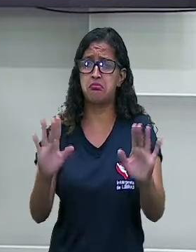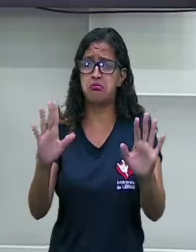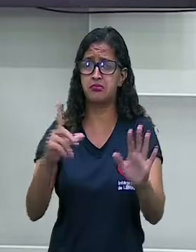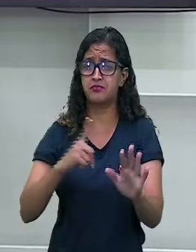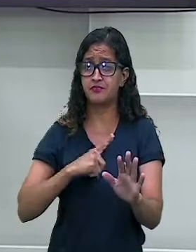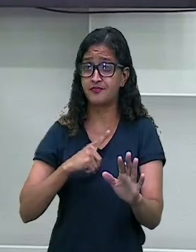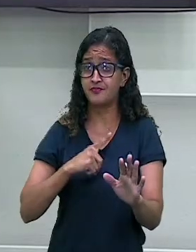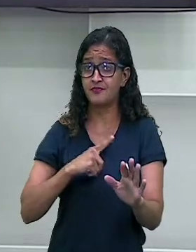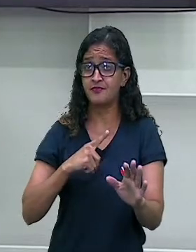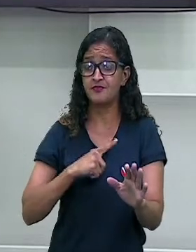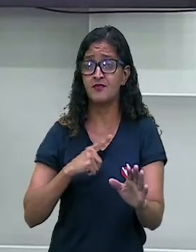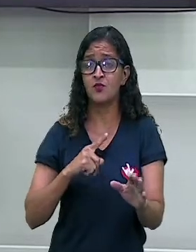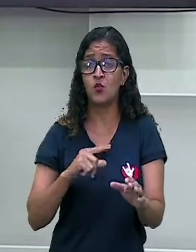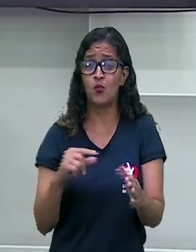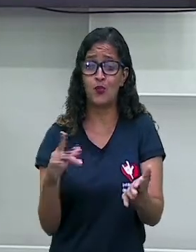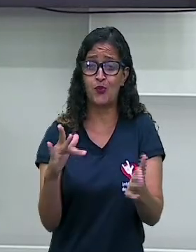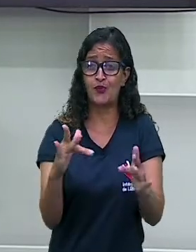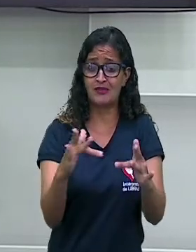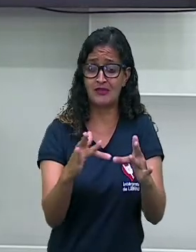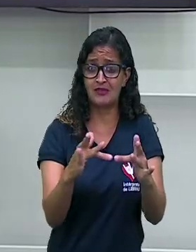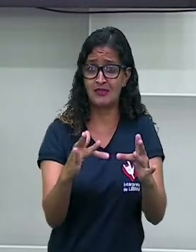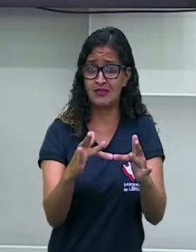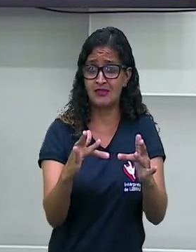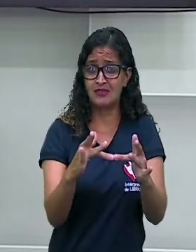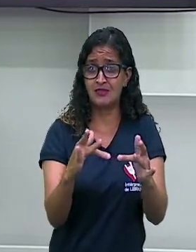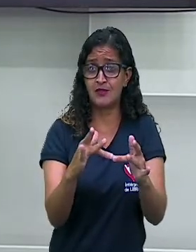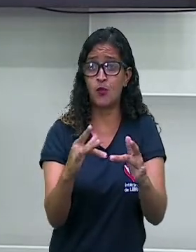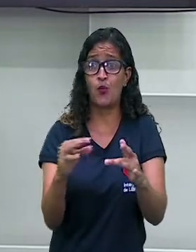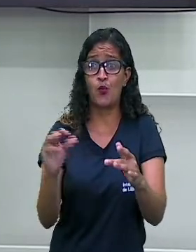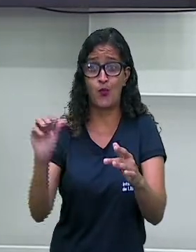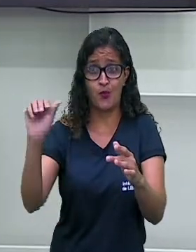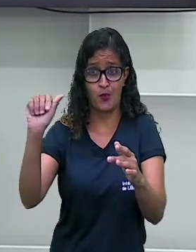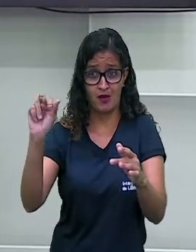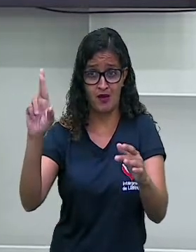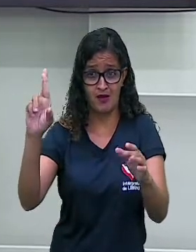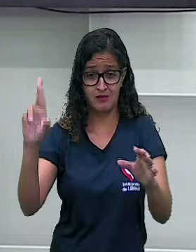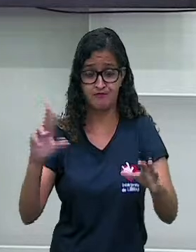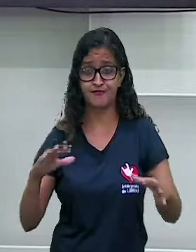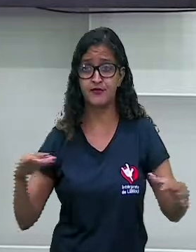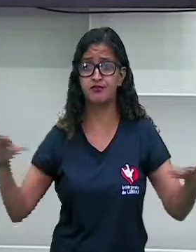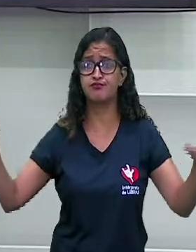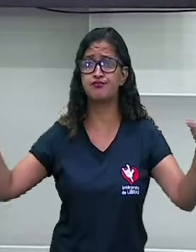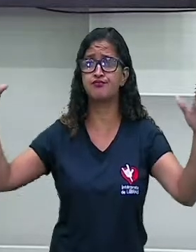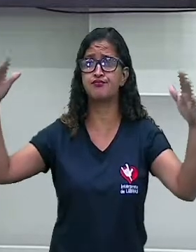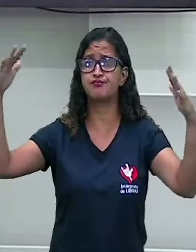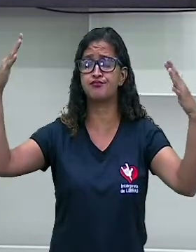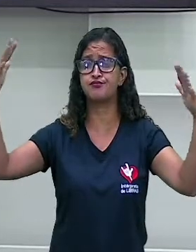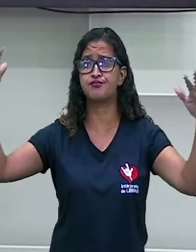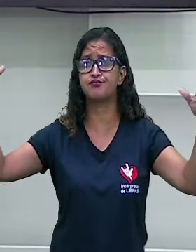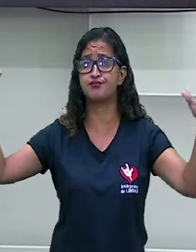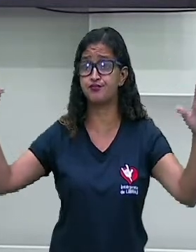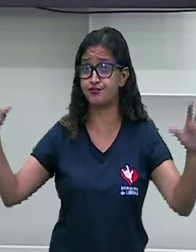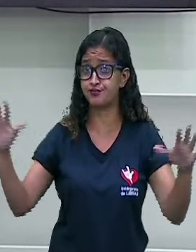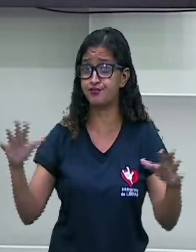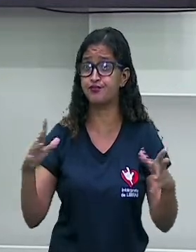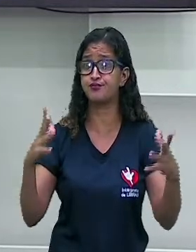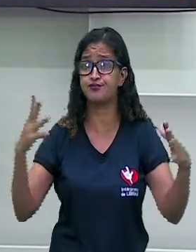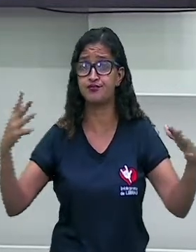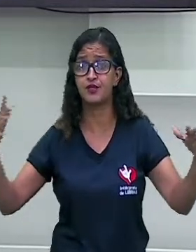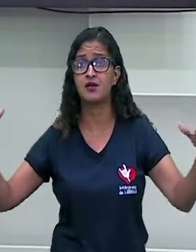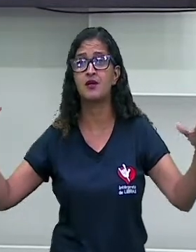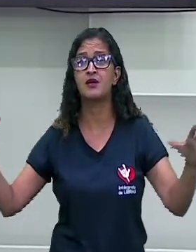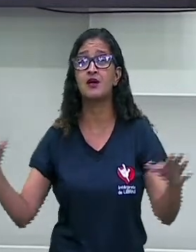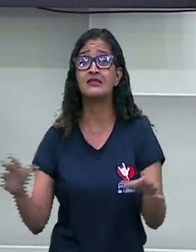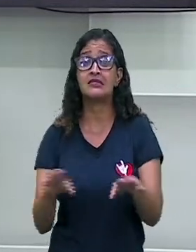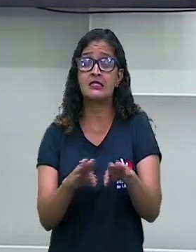Porque ela entrou em contato com o ar que está circulando e também entrou em contato com